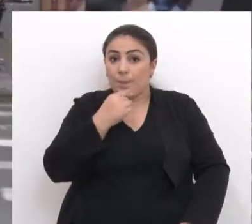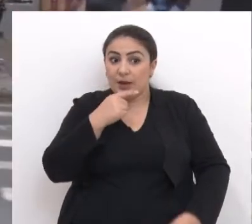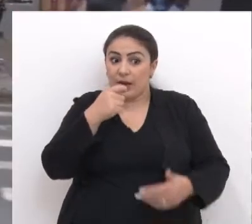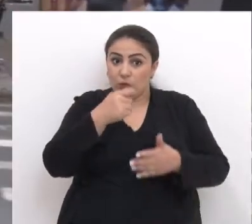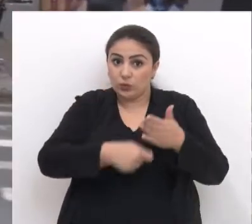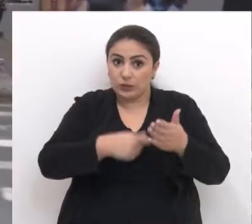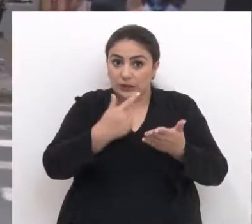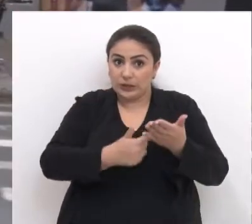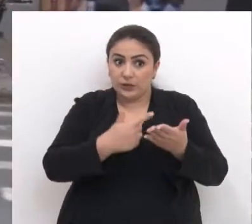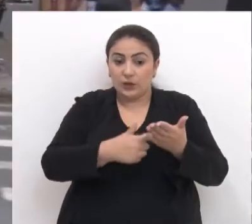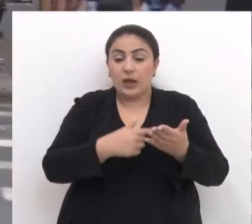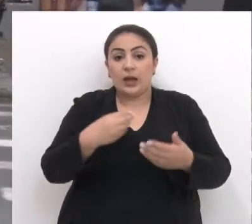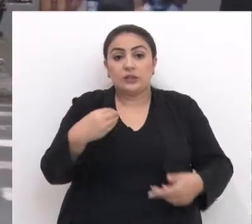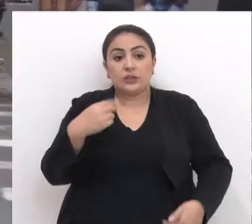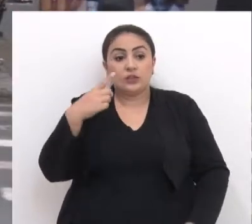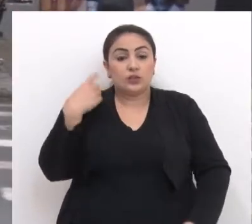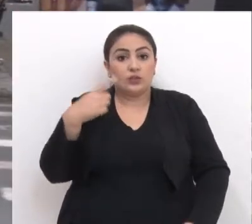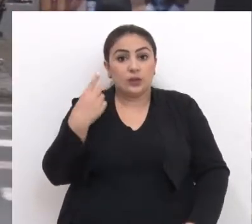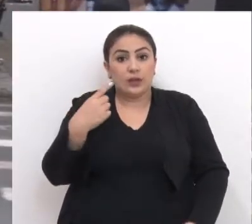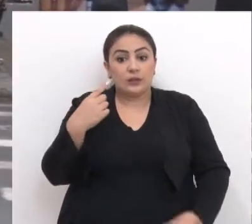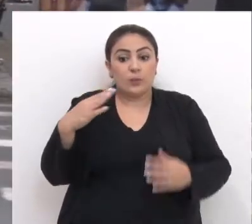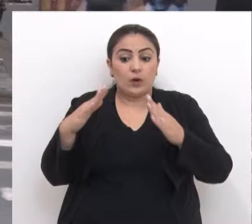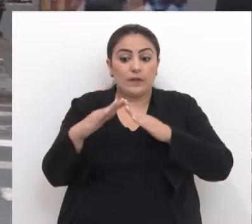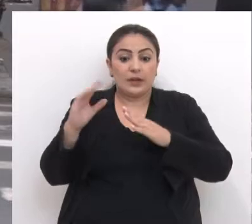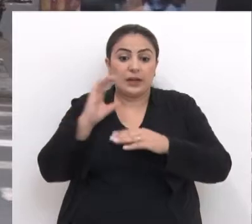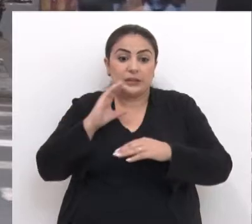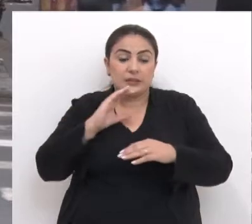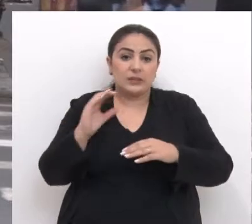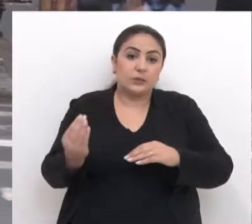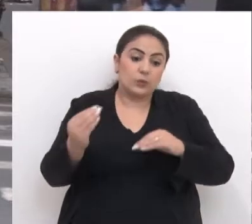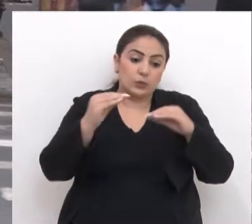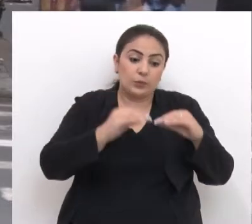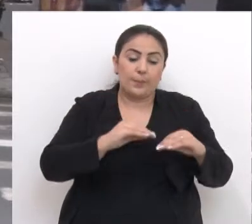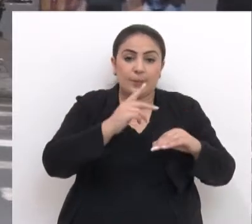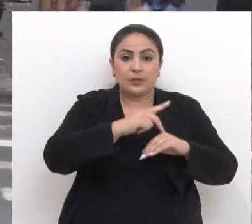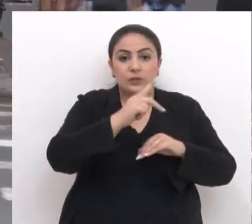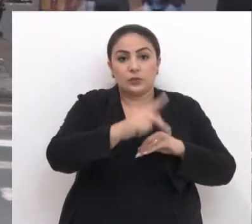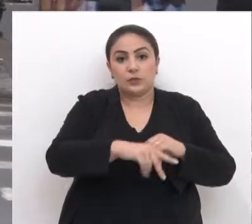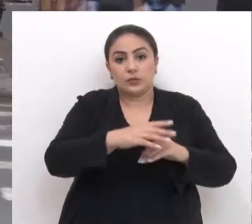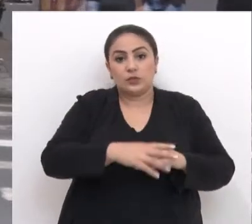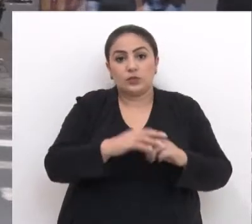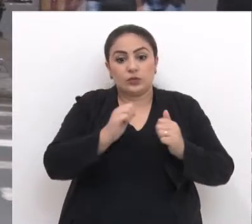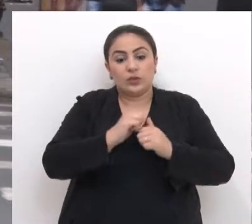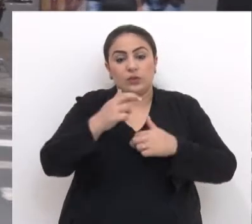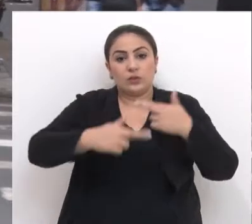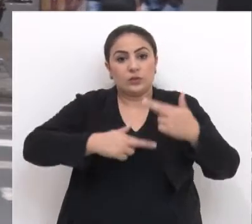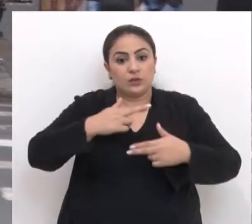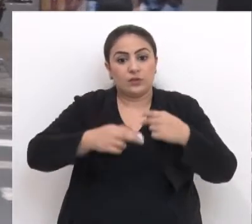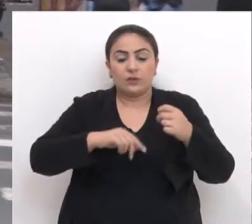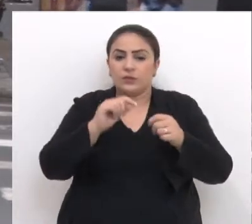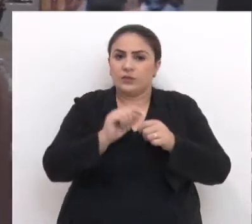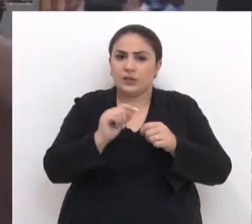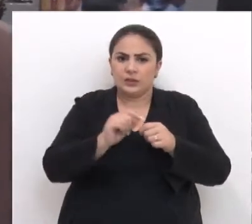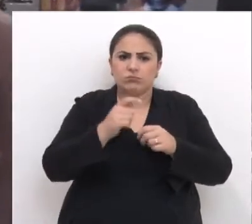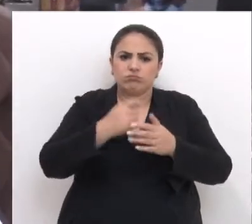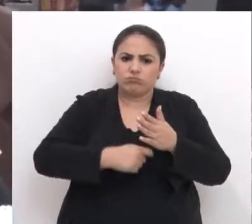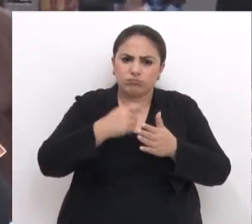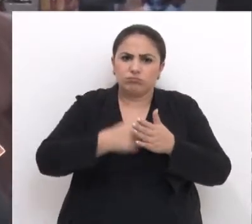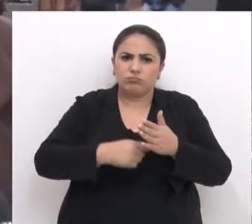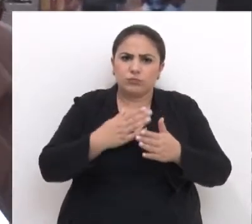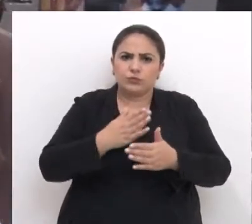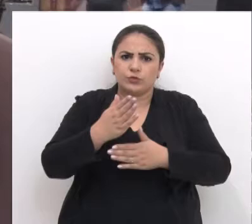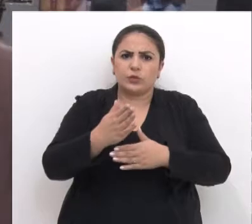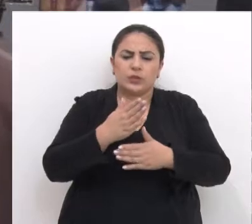advogado. Primeiro ele residia em Carazinho e veio para Passo Fundo em 1923 com a Revolução. E fez a Revolução e foi